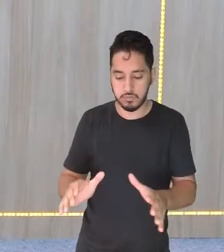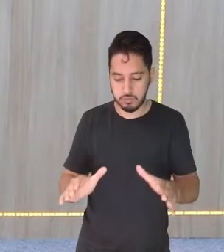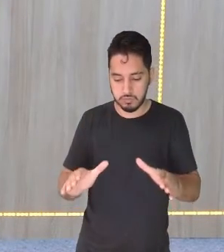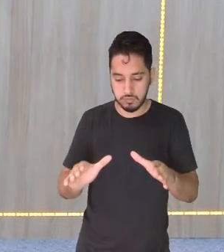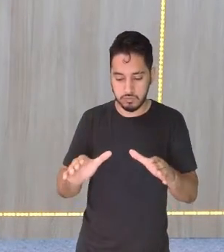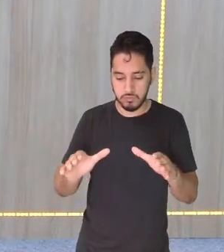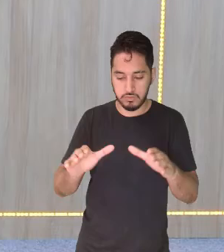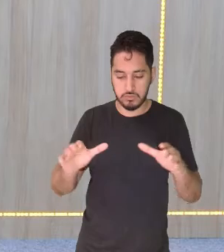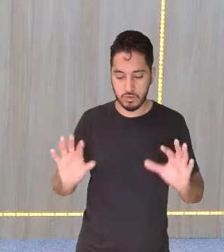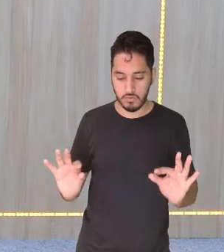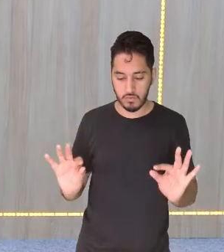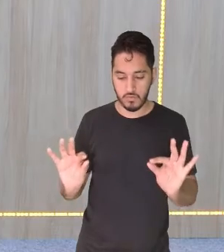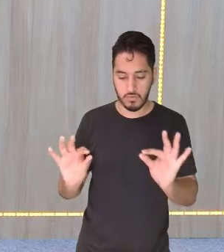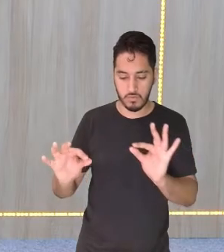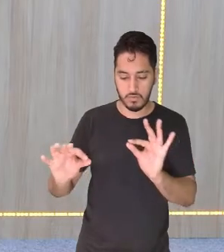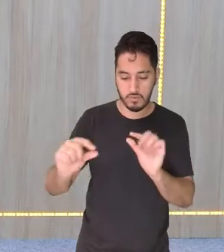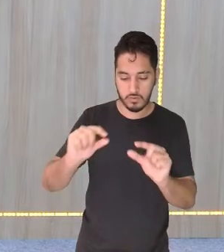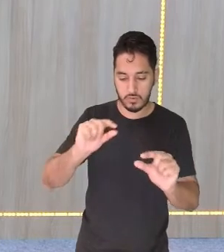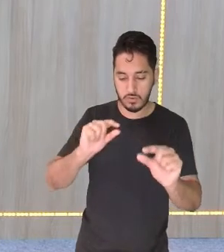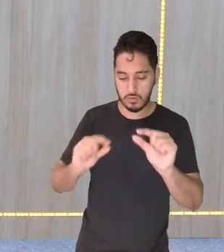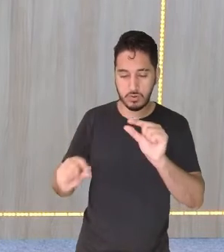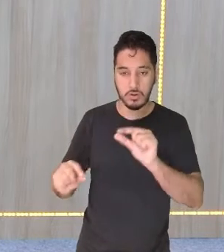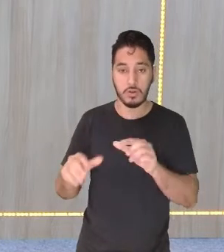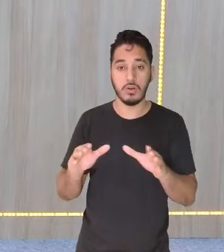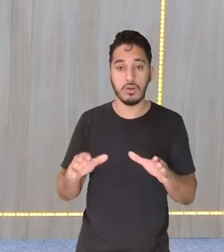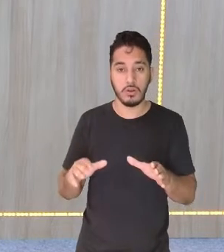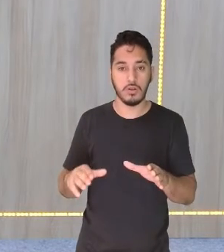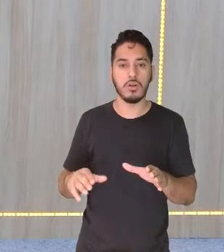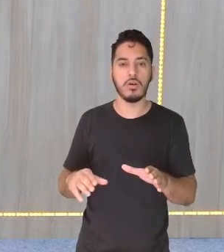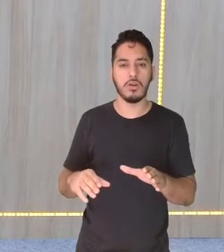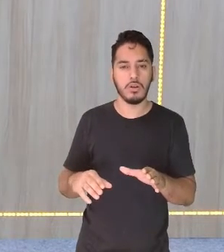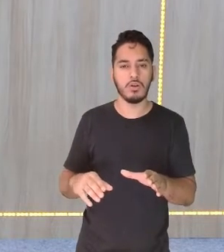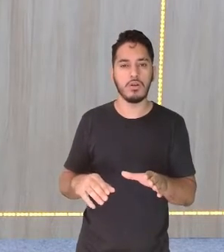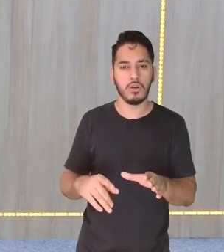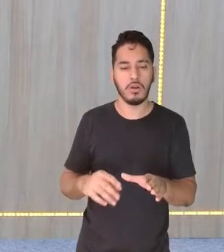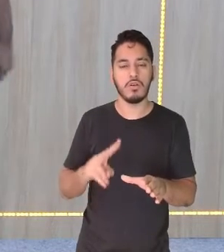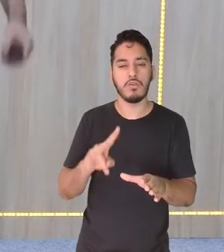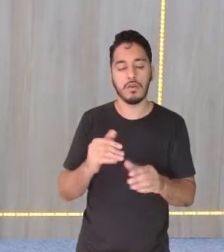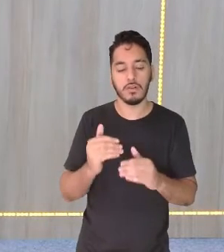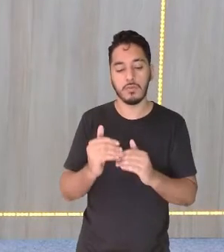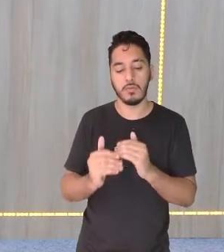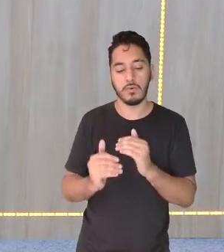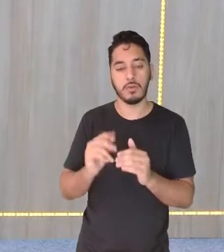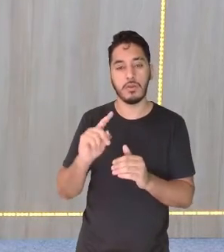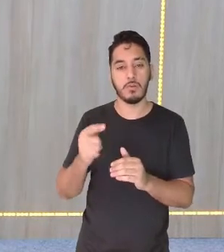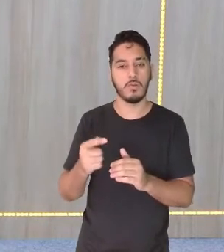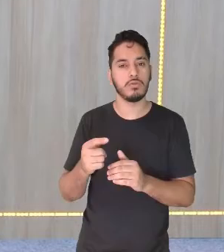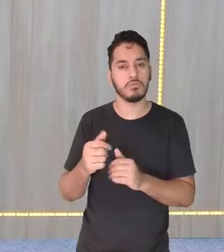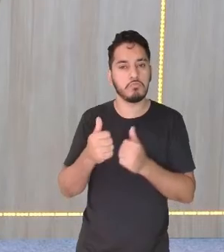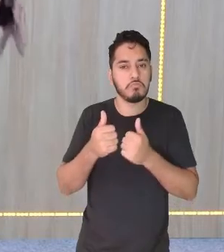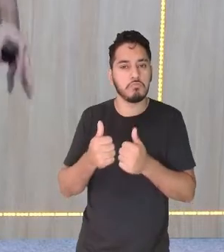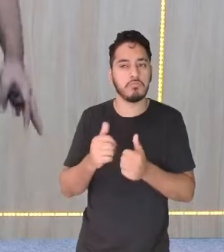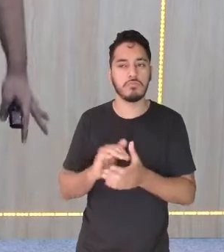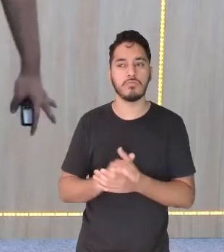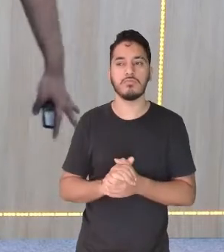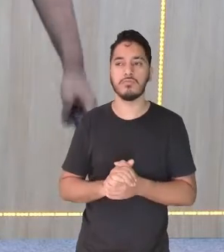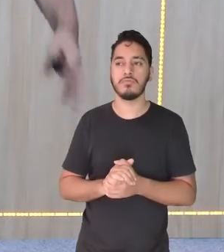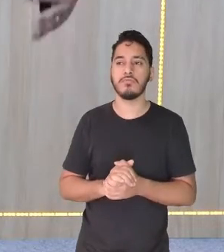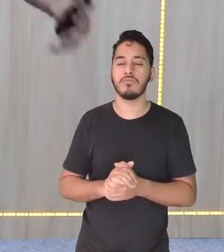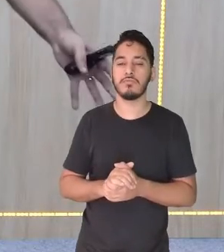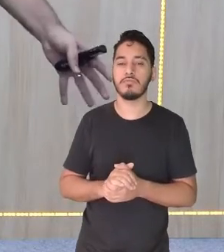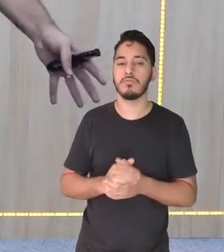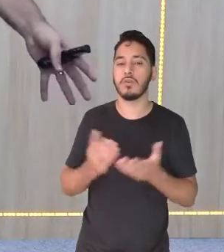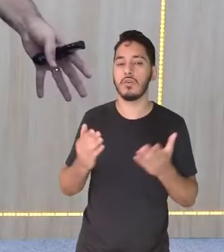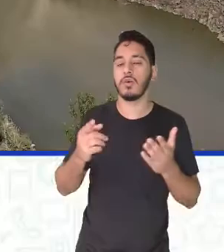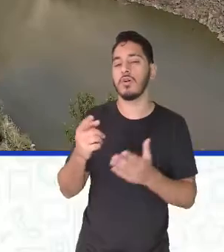elas executam ali, fica uma coisa maravilhosa. Se sustenta, viu? Vai devagarzinho, fica uma coisa bem estruturada. Aí a apropriação, quando aquele